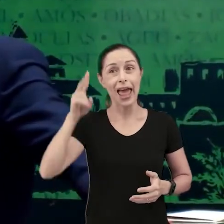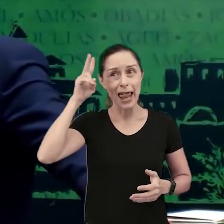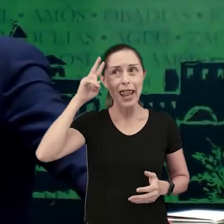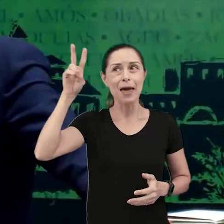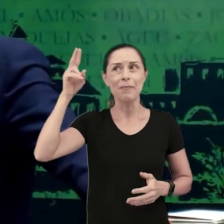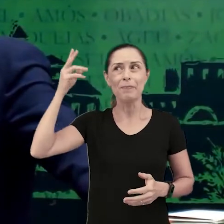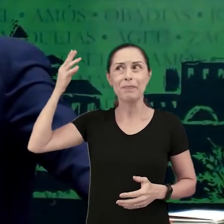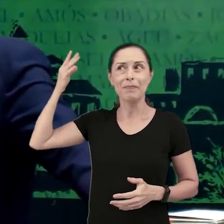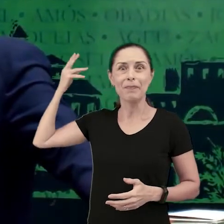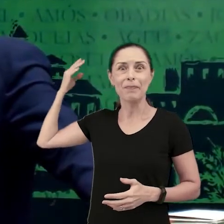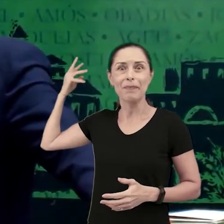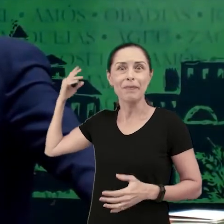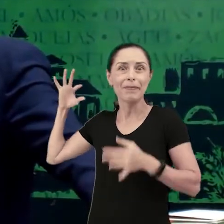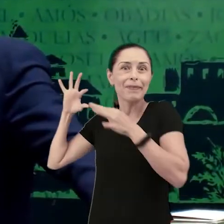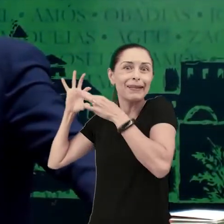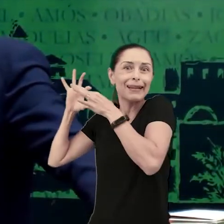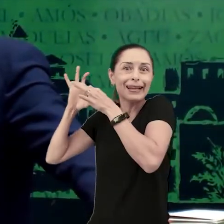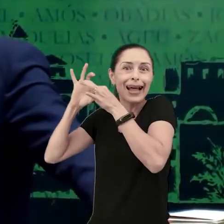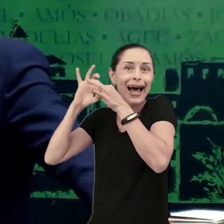Abraão.